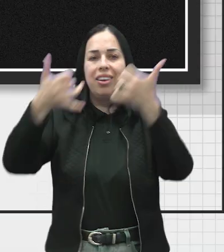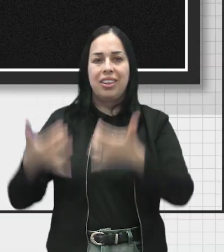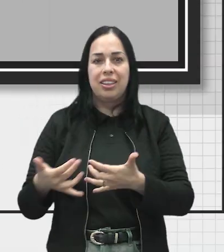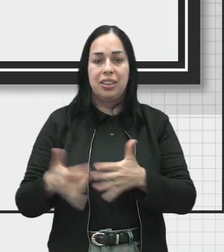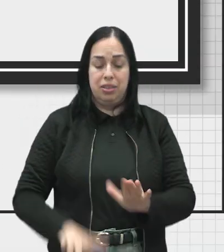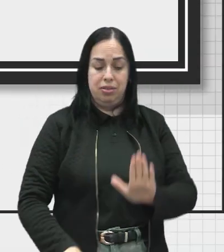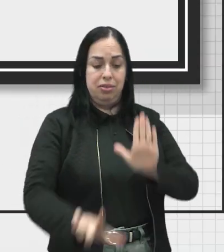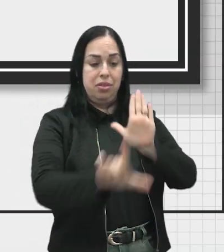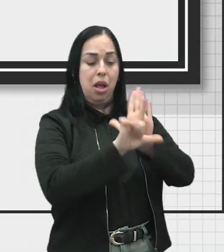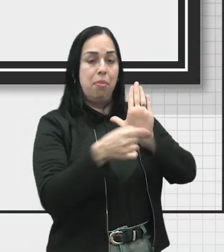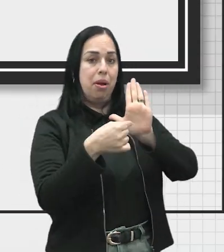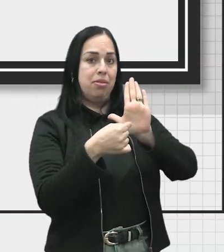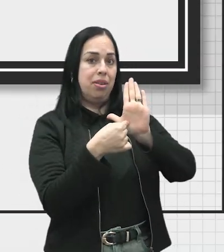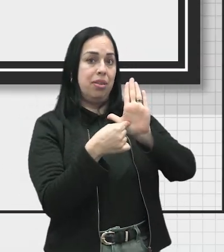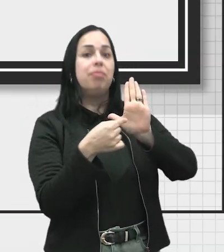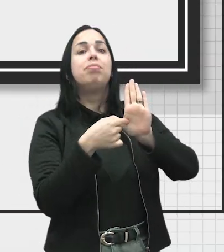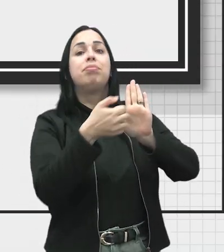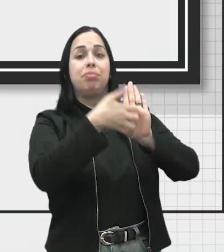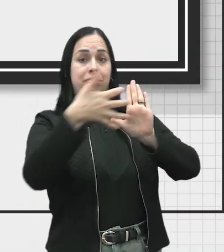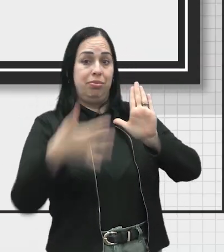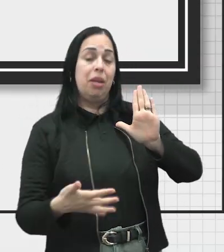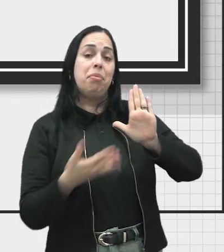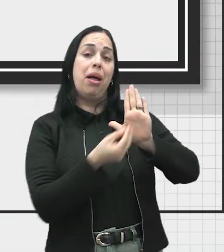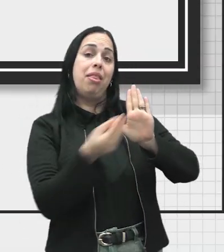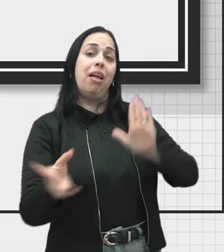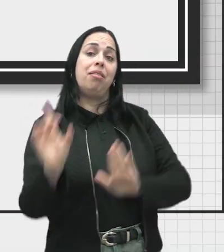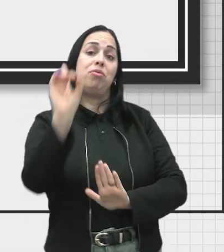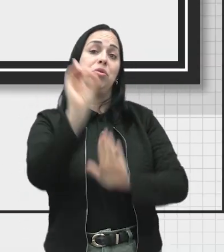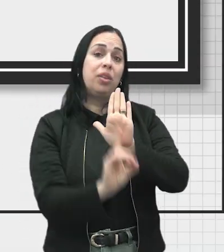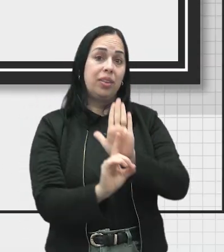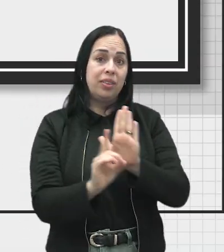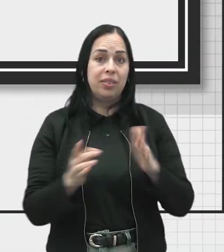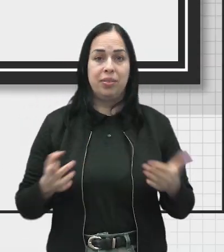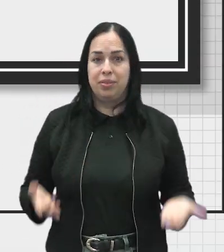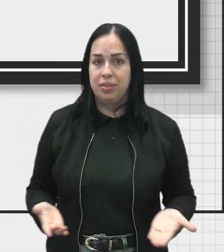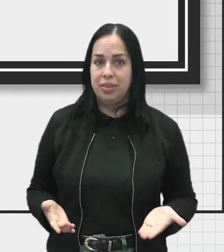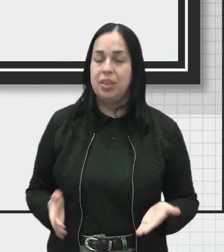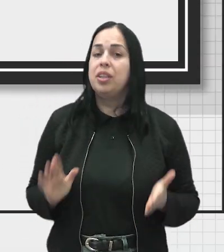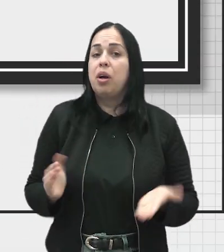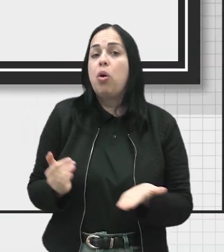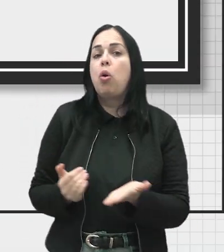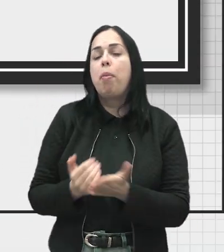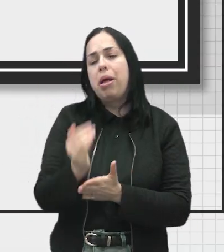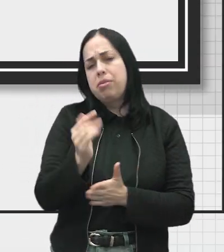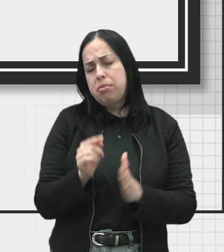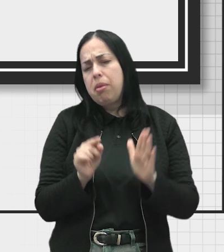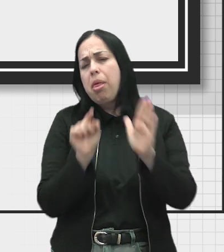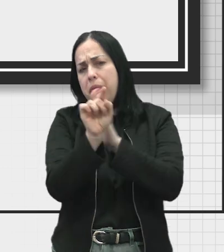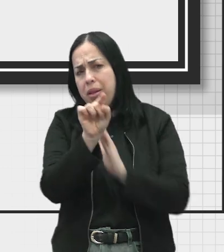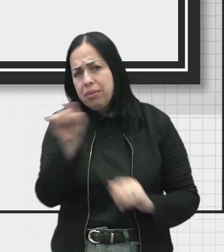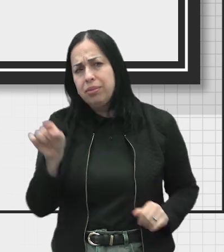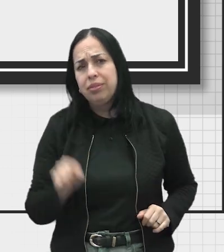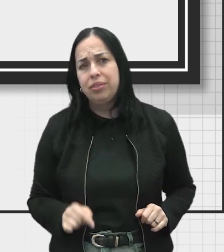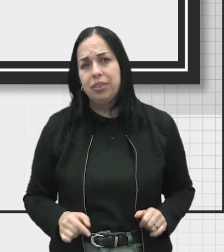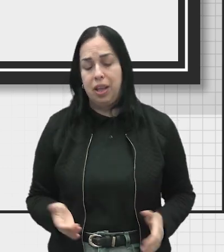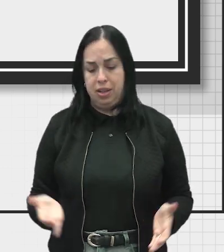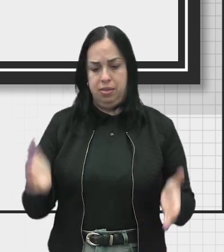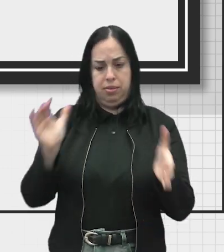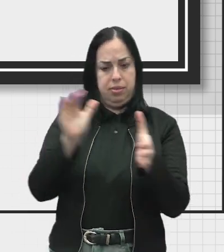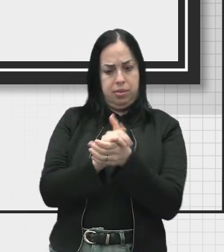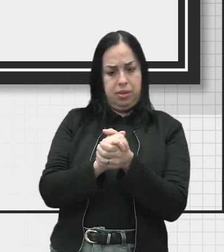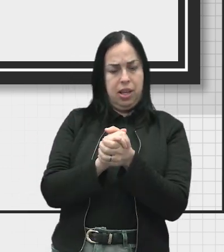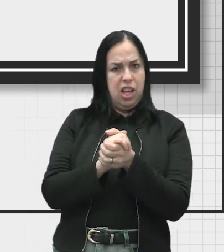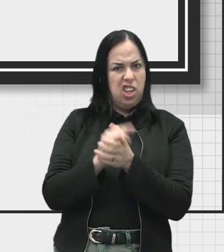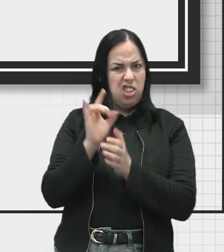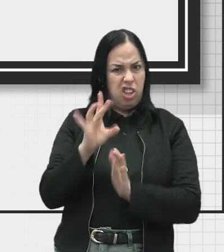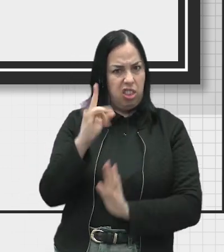entender que a legislação é o primeiro passo aí para garantir seus direitos. Já começo com uma pergunta. Será que